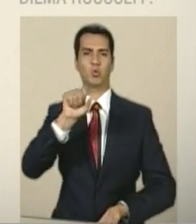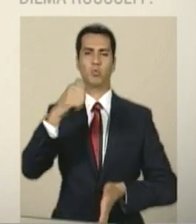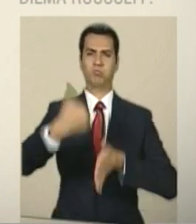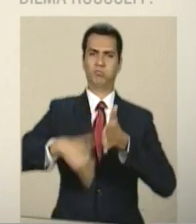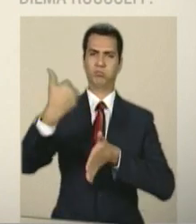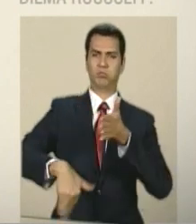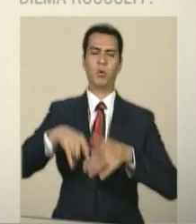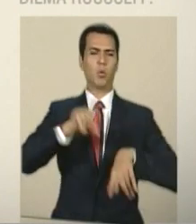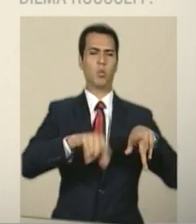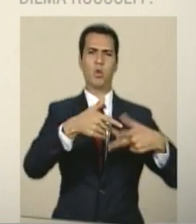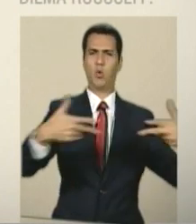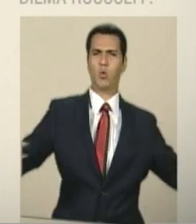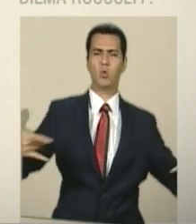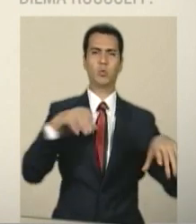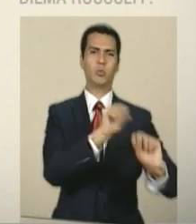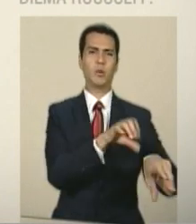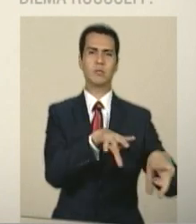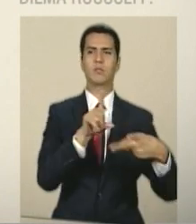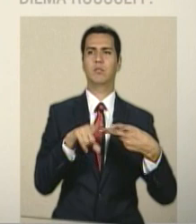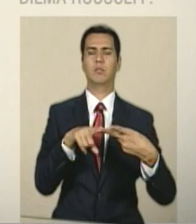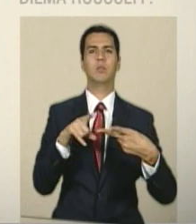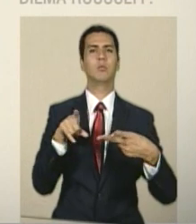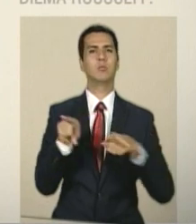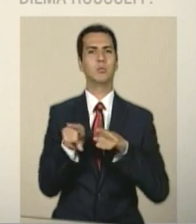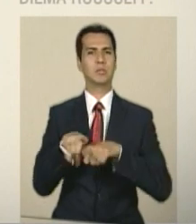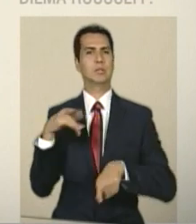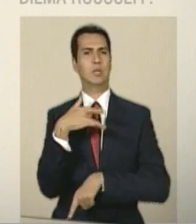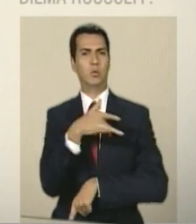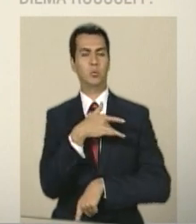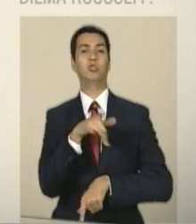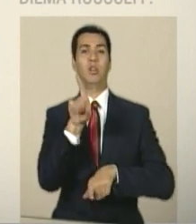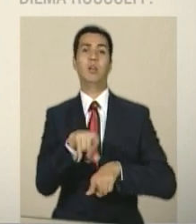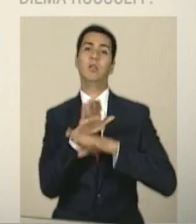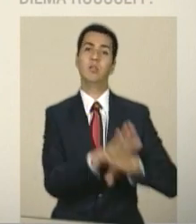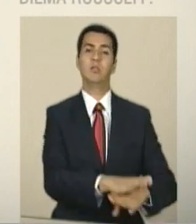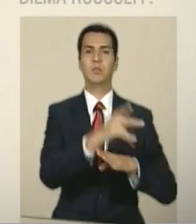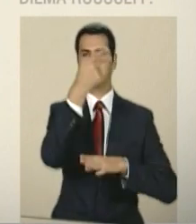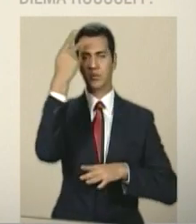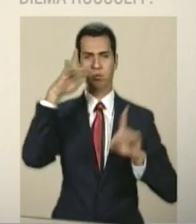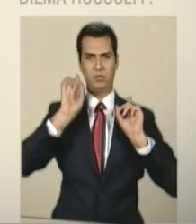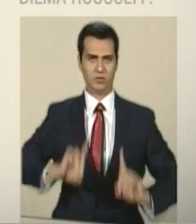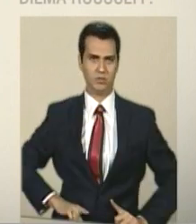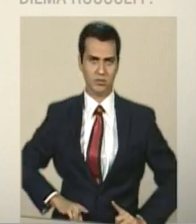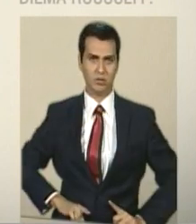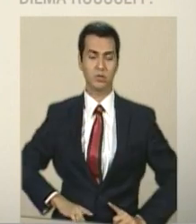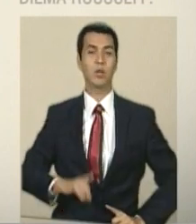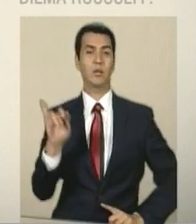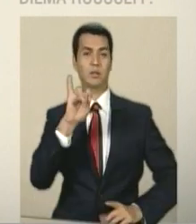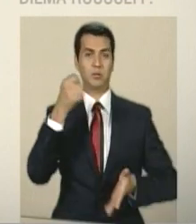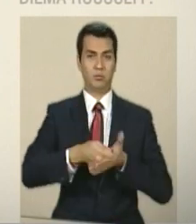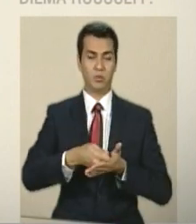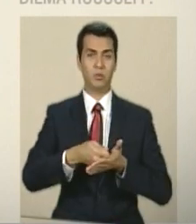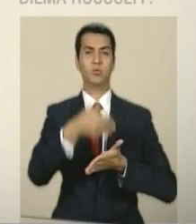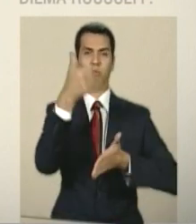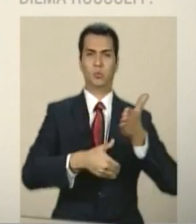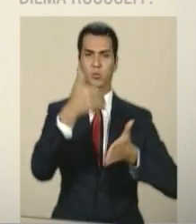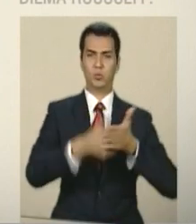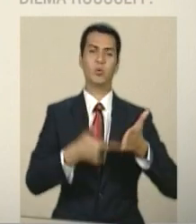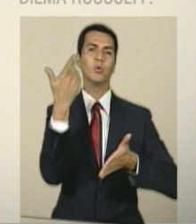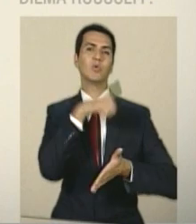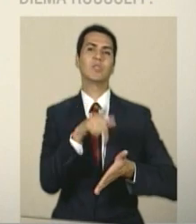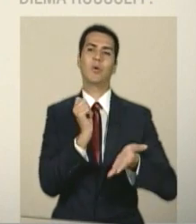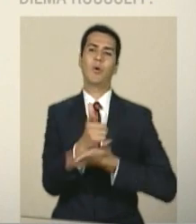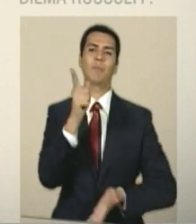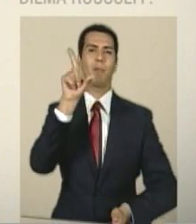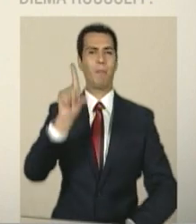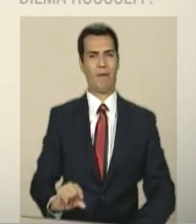educação destinados a pessoas com deficiência essa isenção vai ajudar a reduzir o custo desses produtos